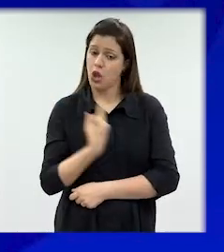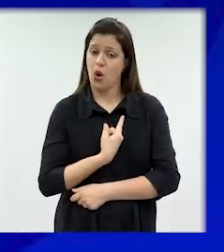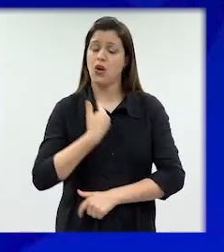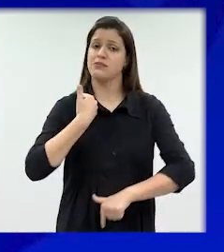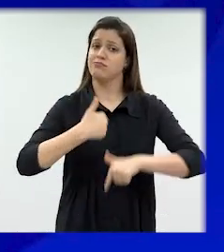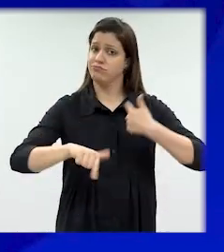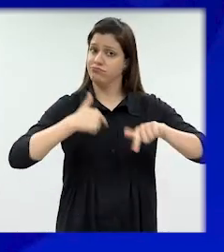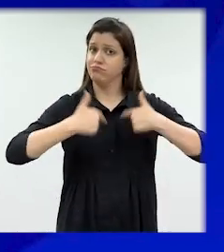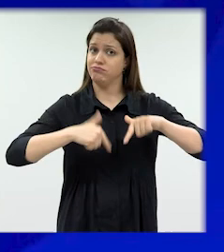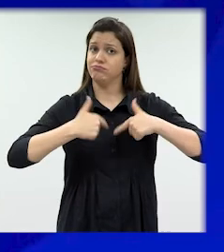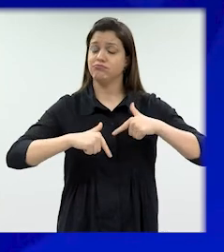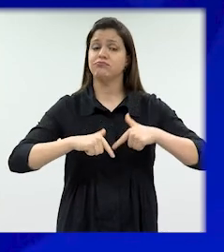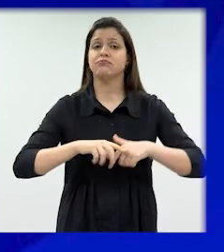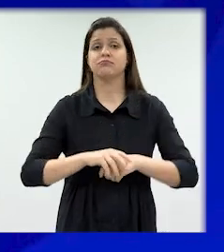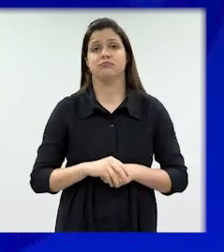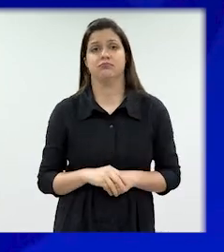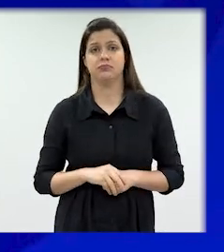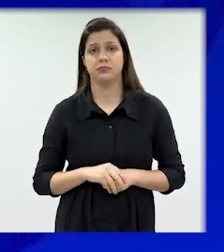estamos trabalhando,